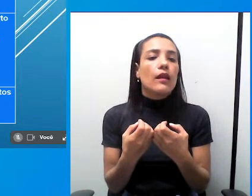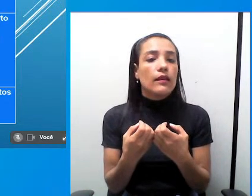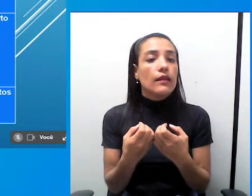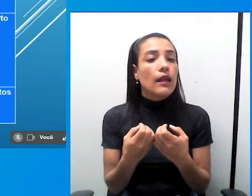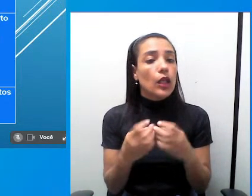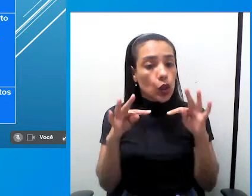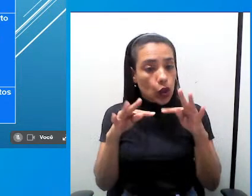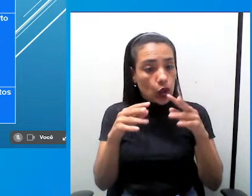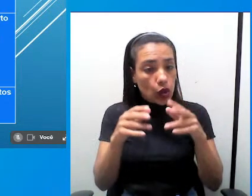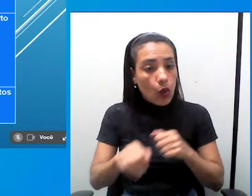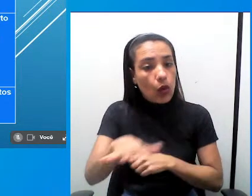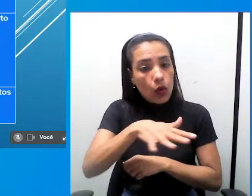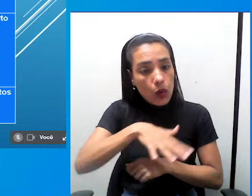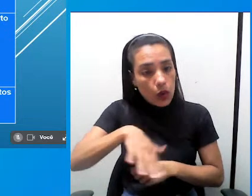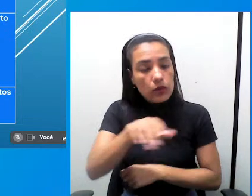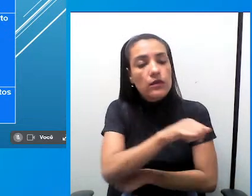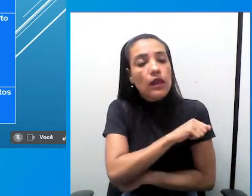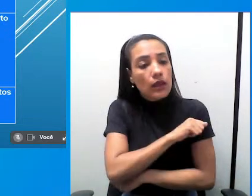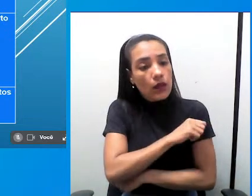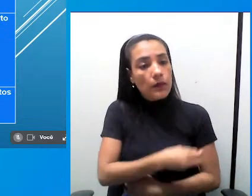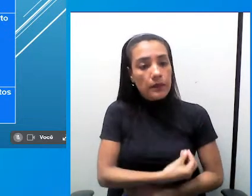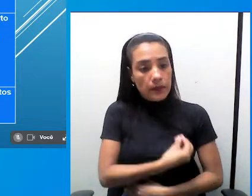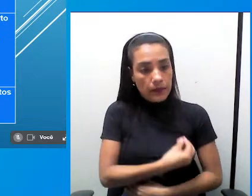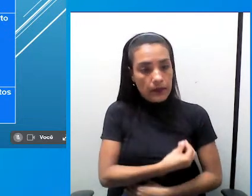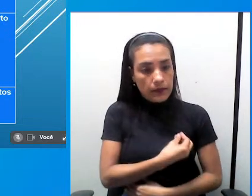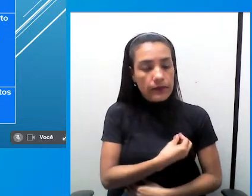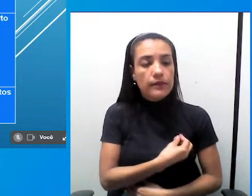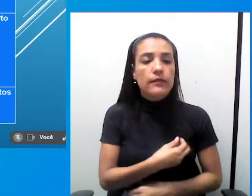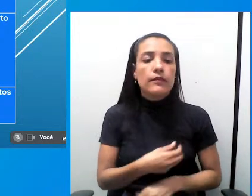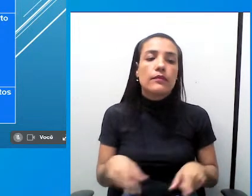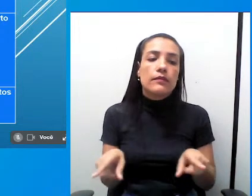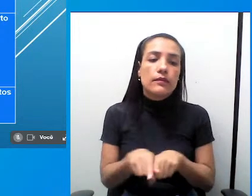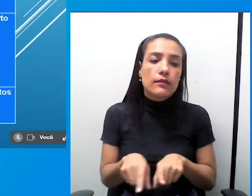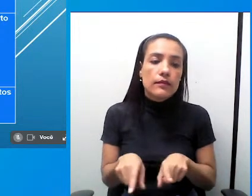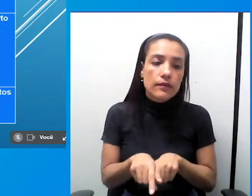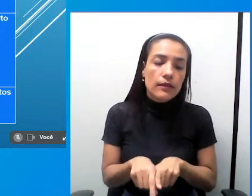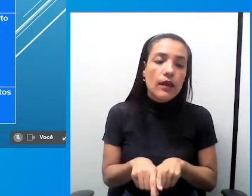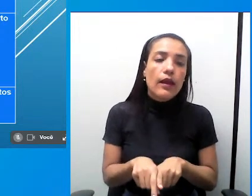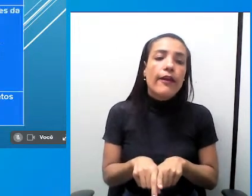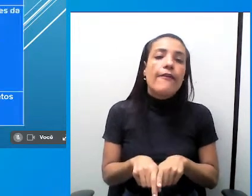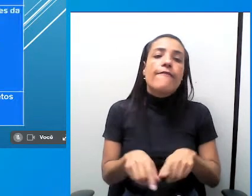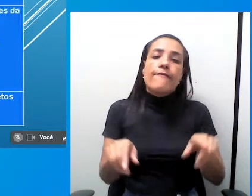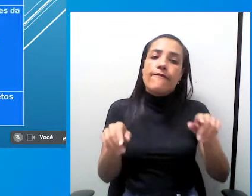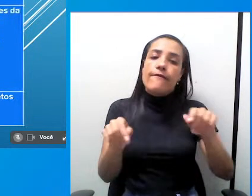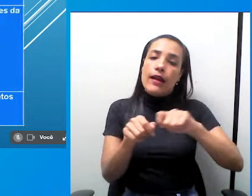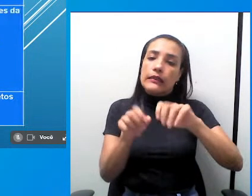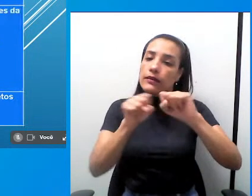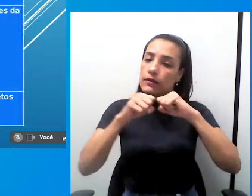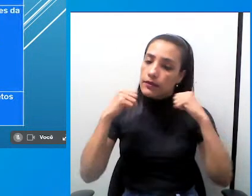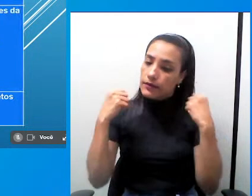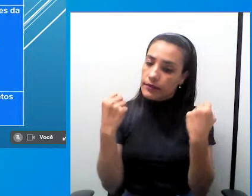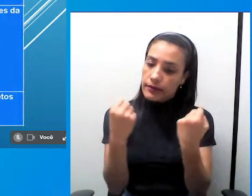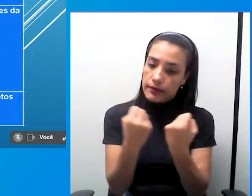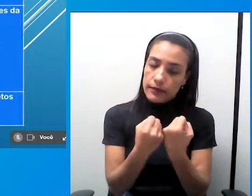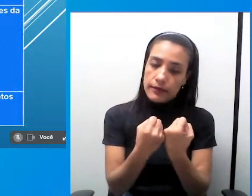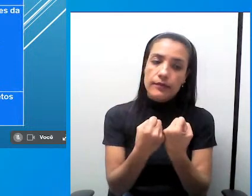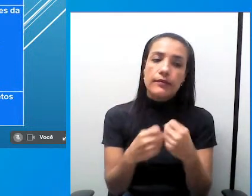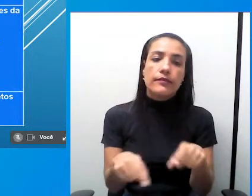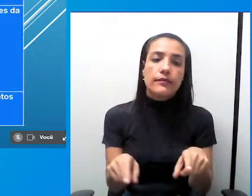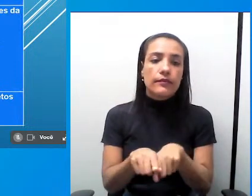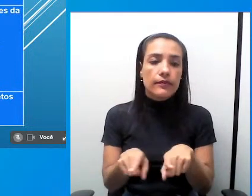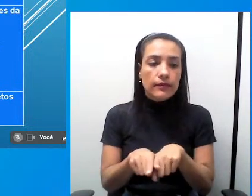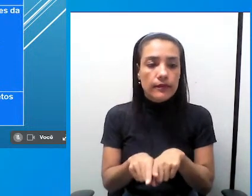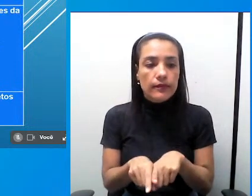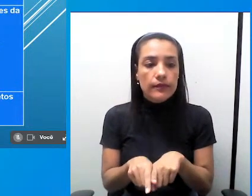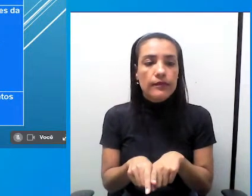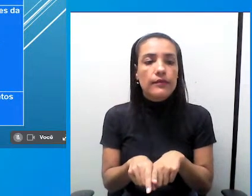que seria essa turma andando para o segundo período, curso, e um seminário 2. Depois, na unidade curricular 3 de